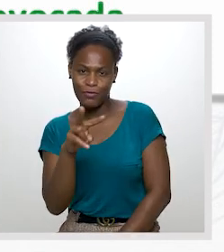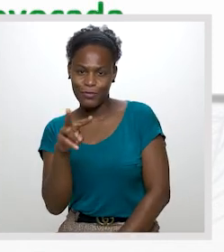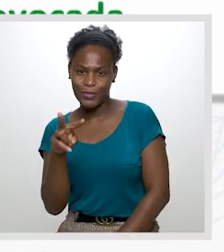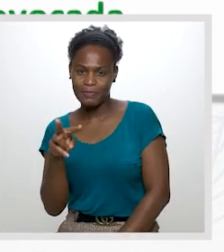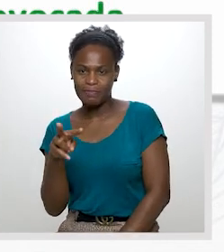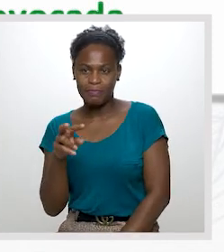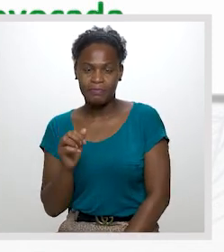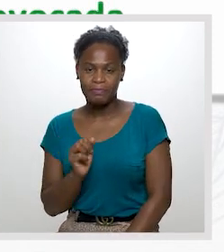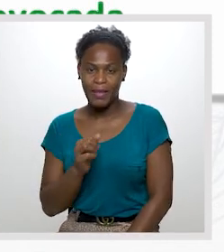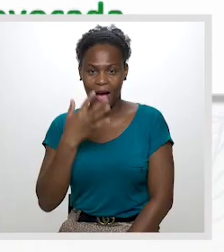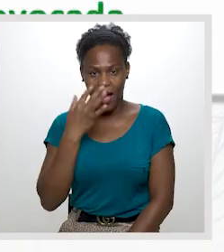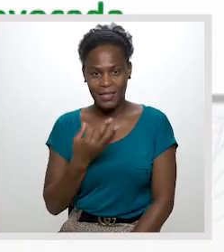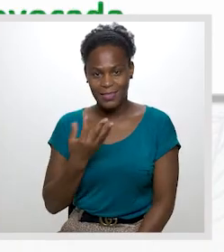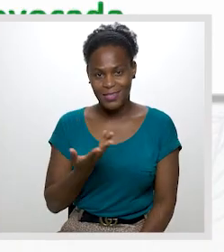contempla.